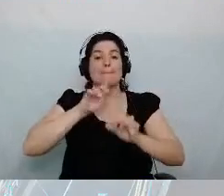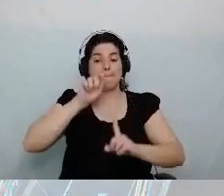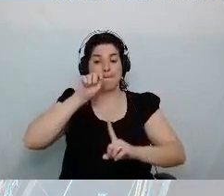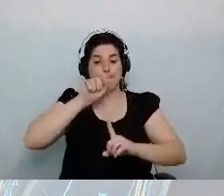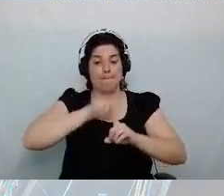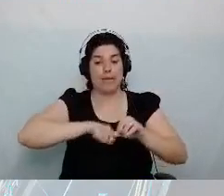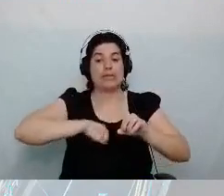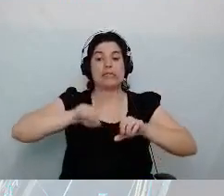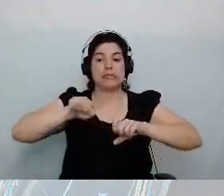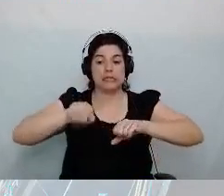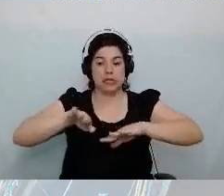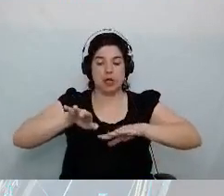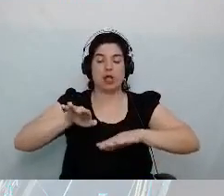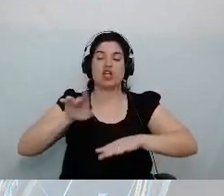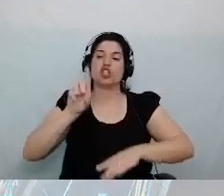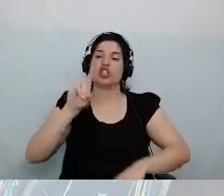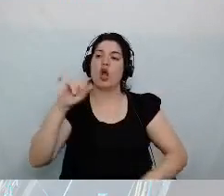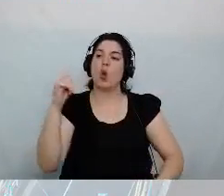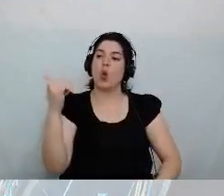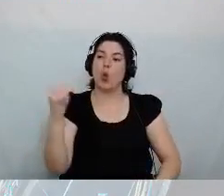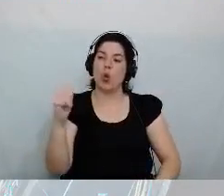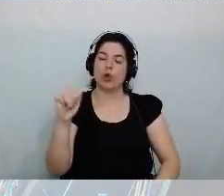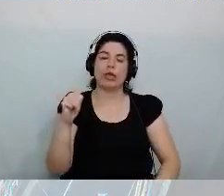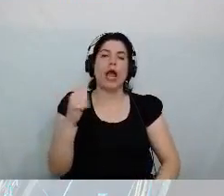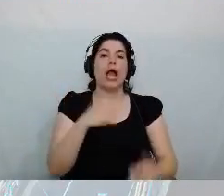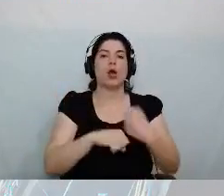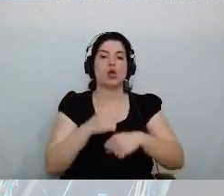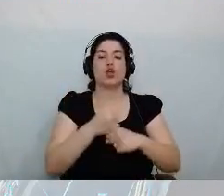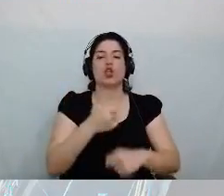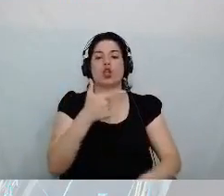2001. Quem aqui lembra o que estava fazendo?